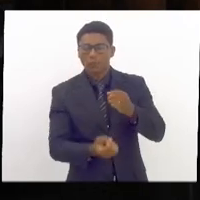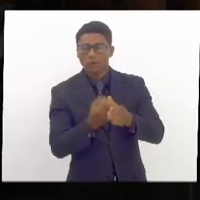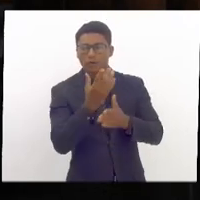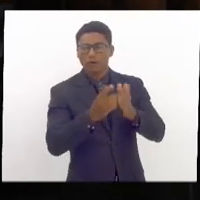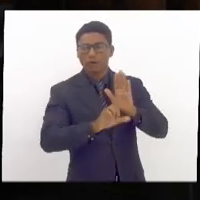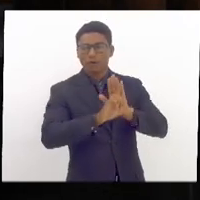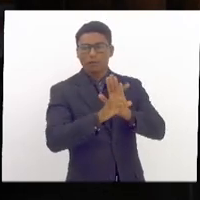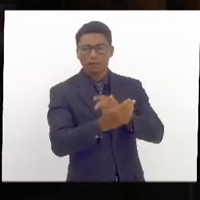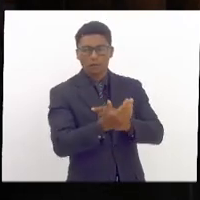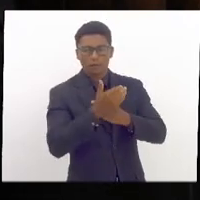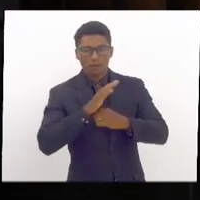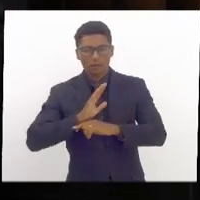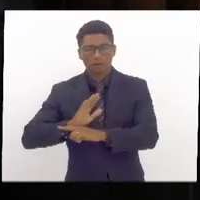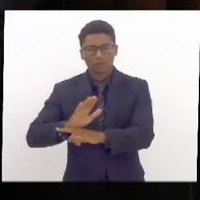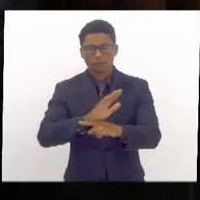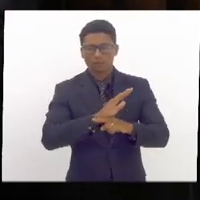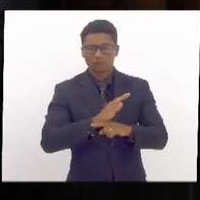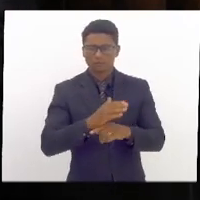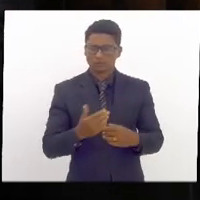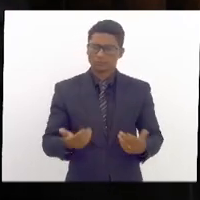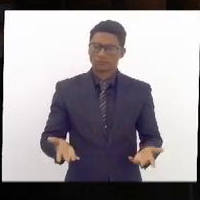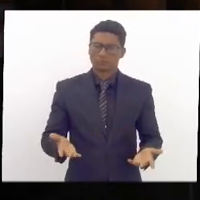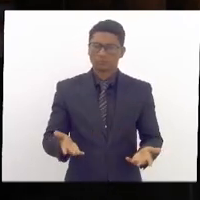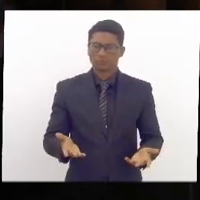também esdrúxulo.